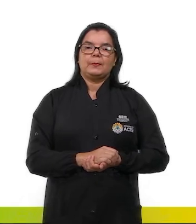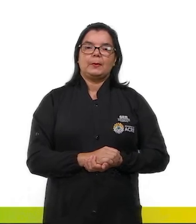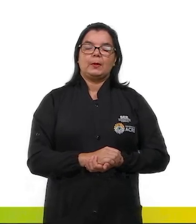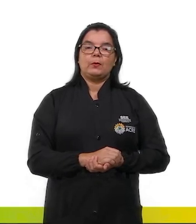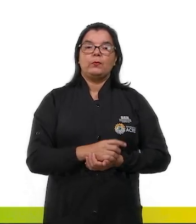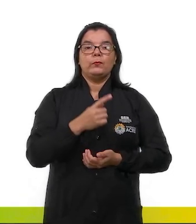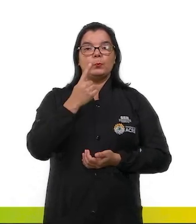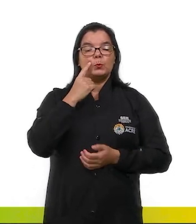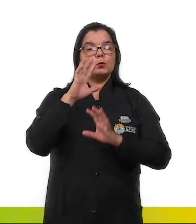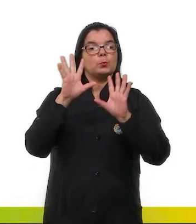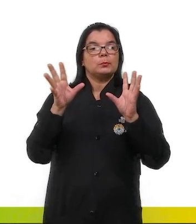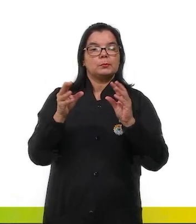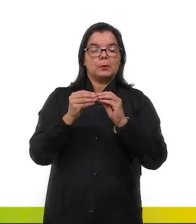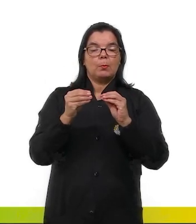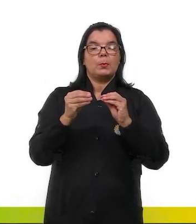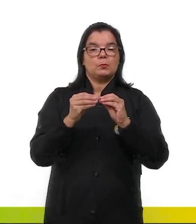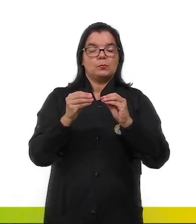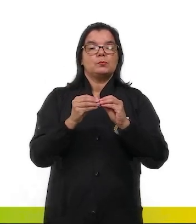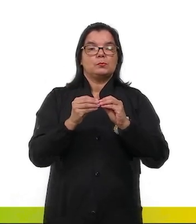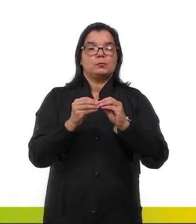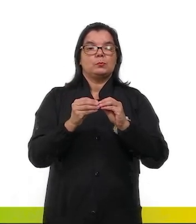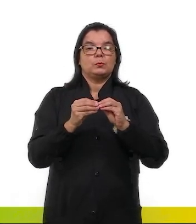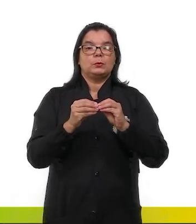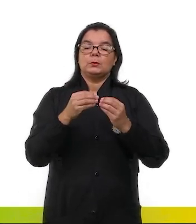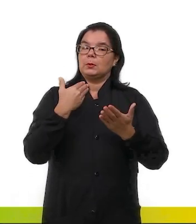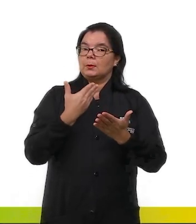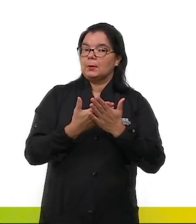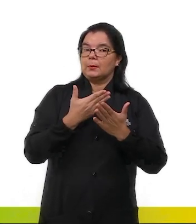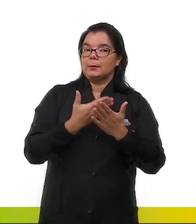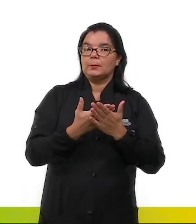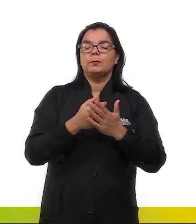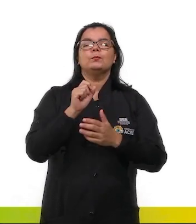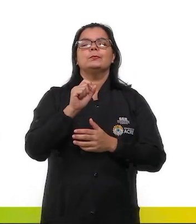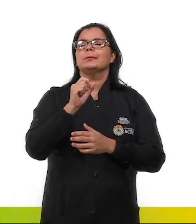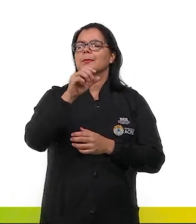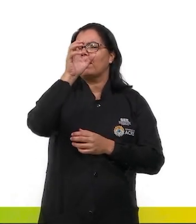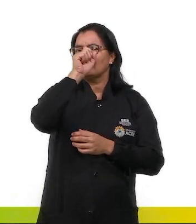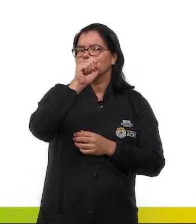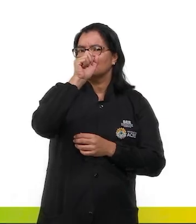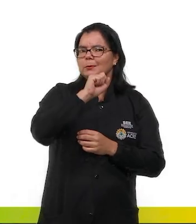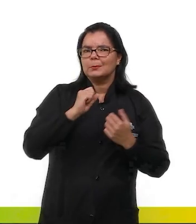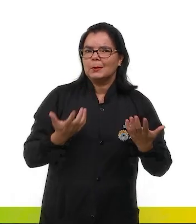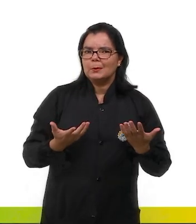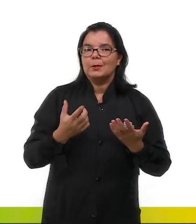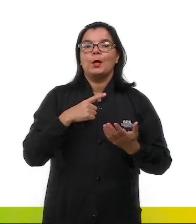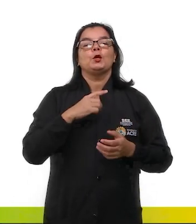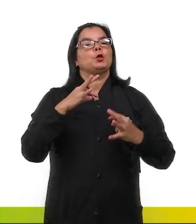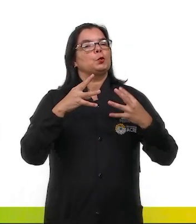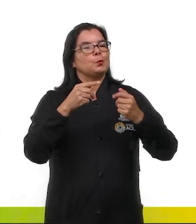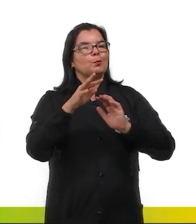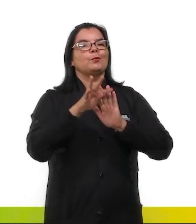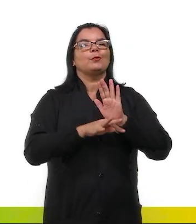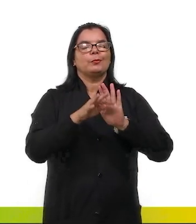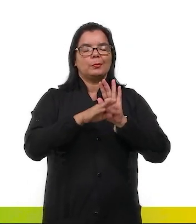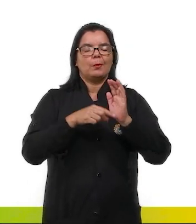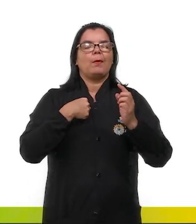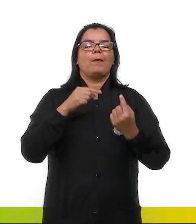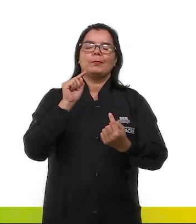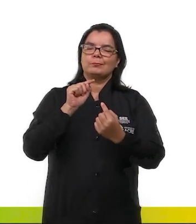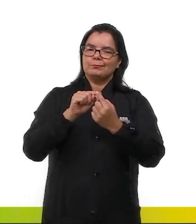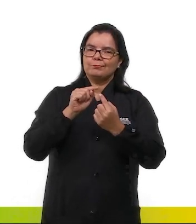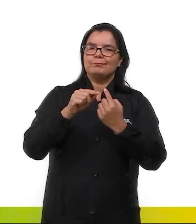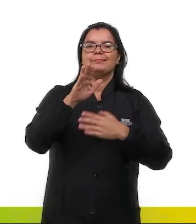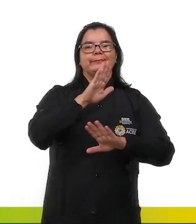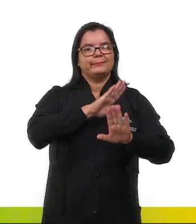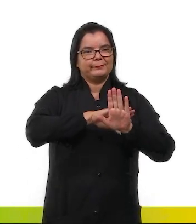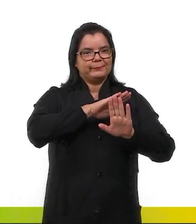Agora nós vamos observar o nosso resumo da nossa aula. O que nós aprendemos? Nós aprendemos que todo texto ele tem